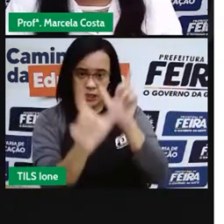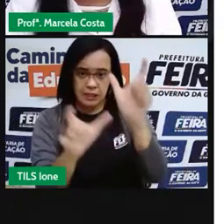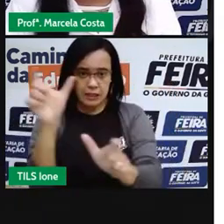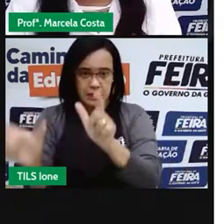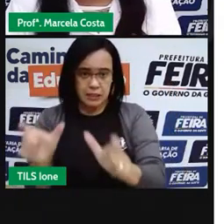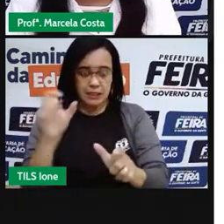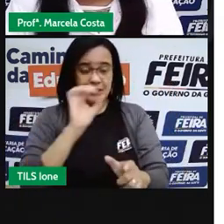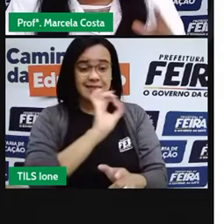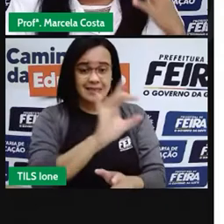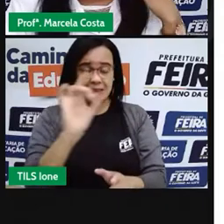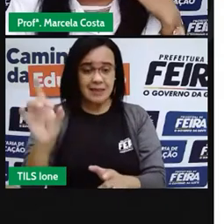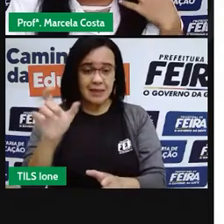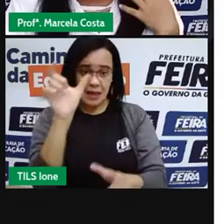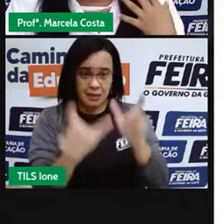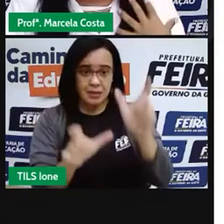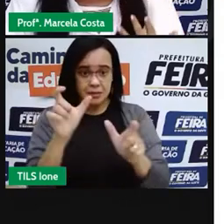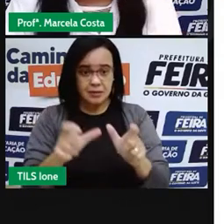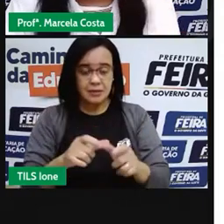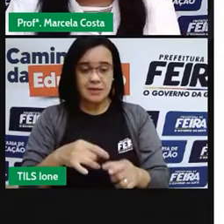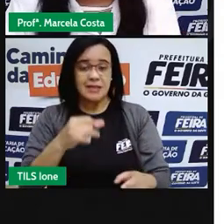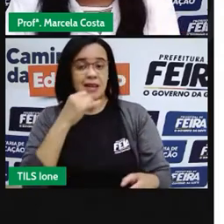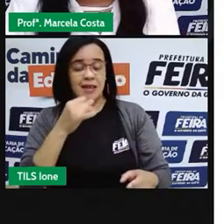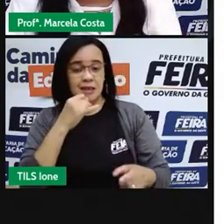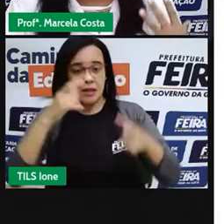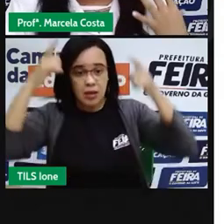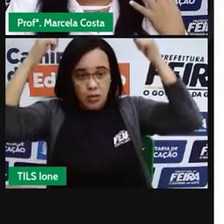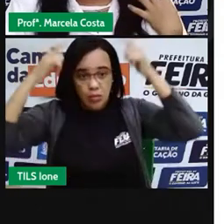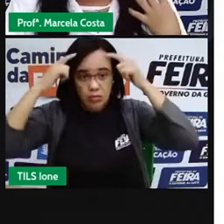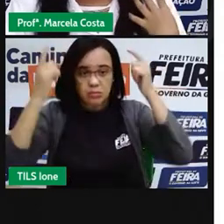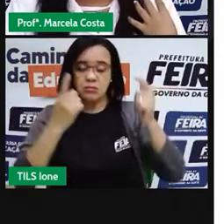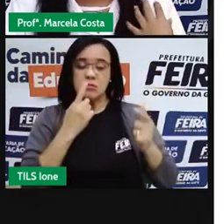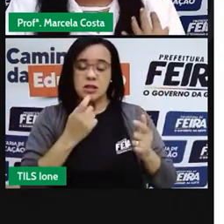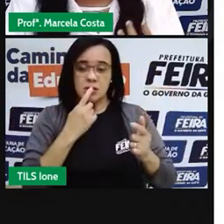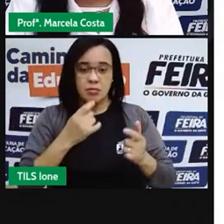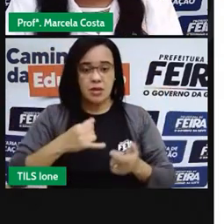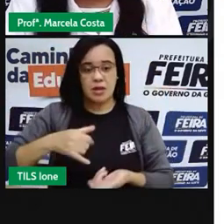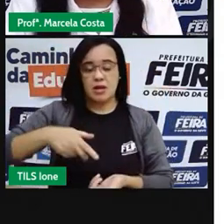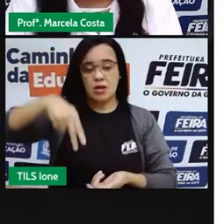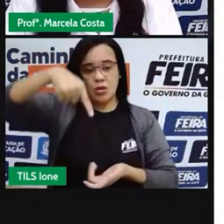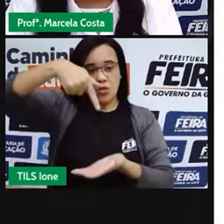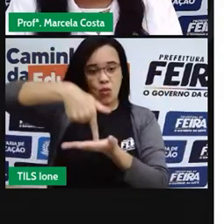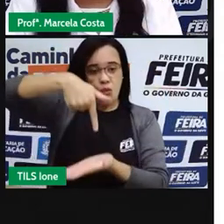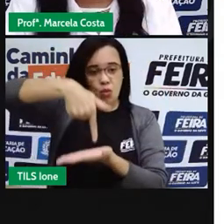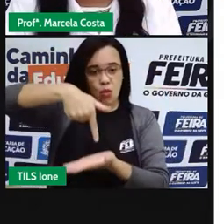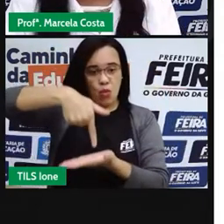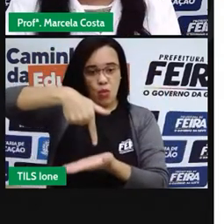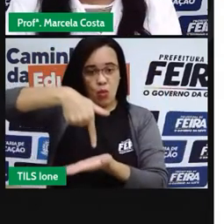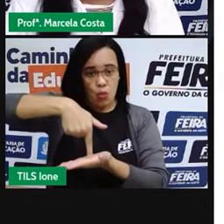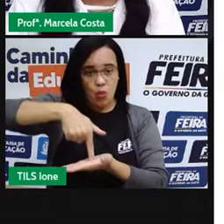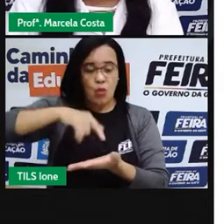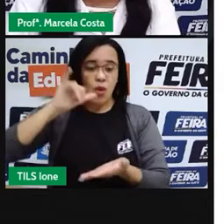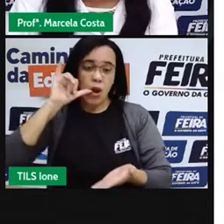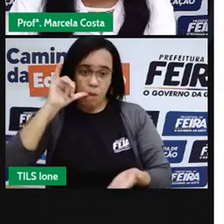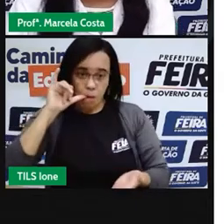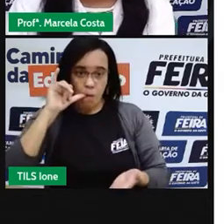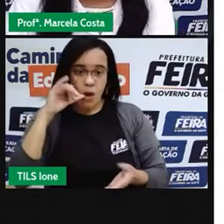personalidade desse Saci, de como ele se veste, das características físicas dele.